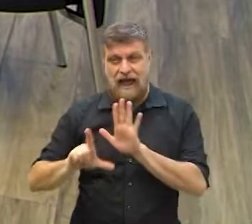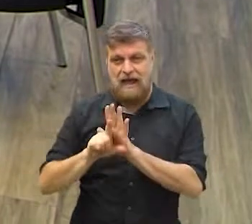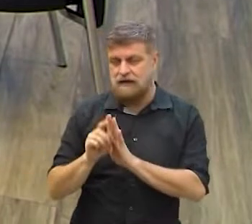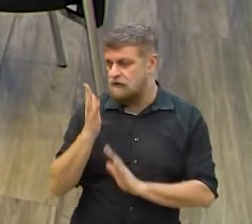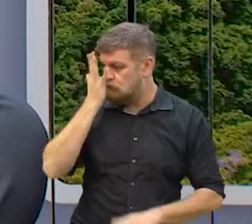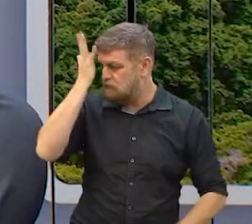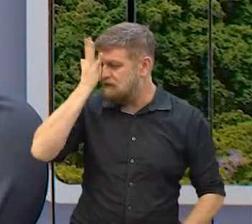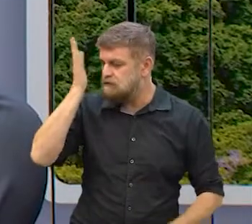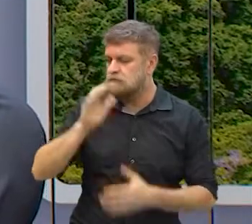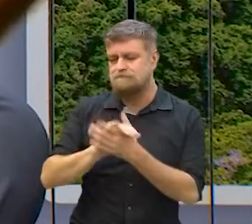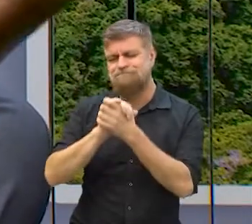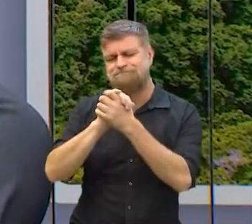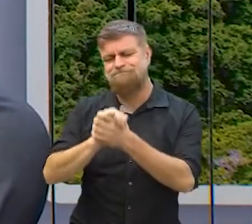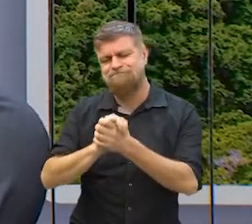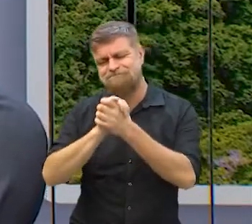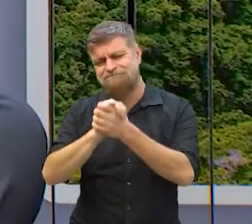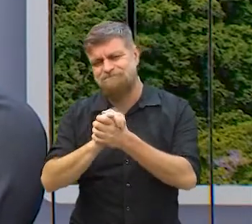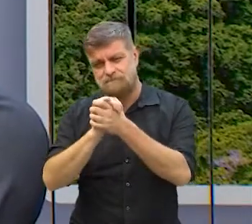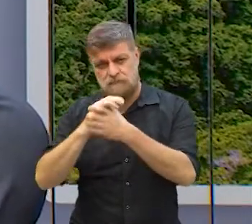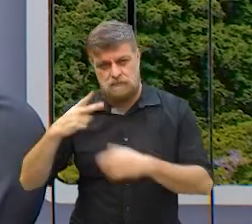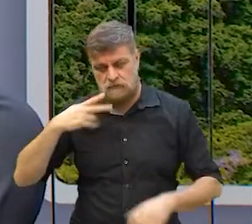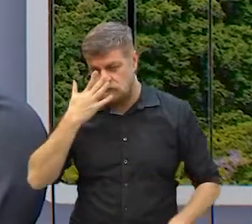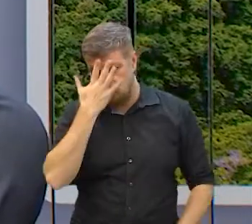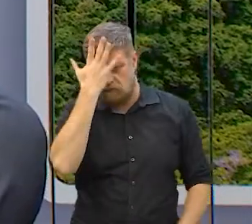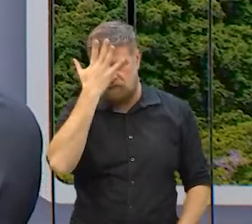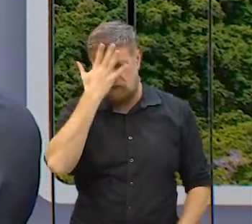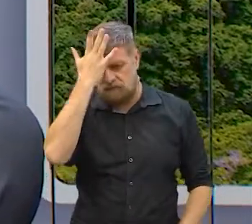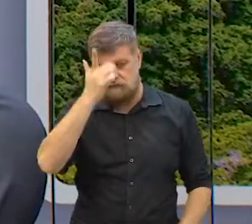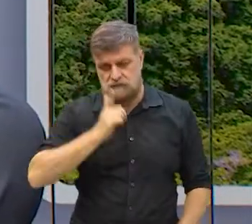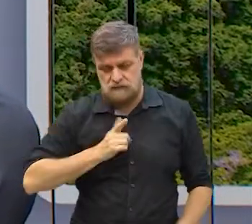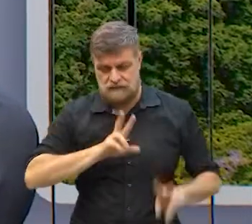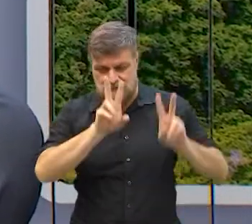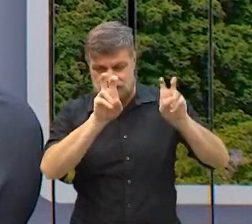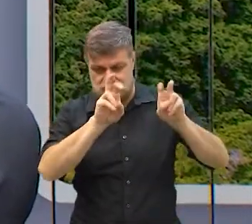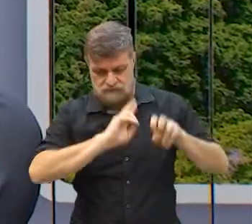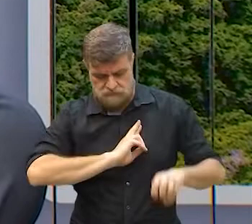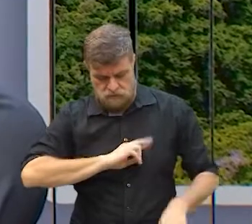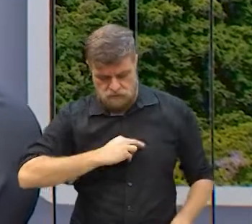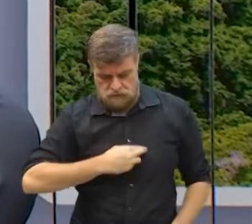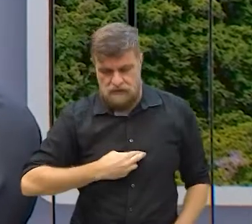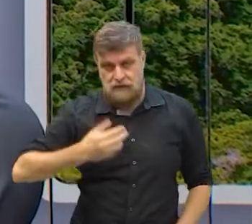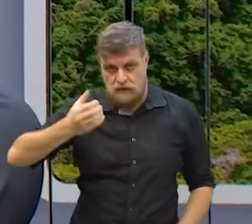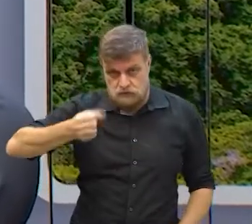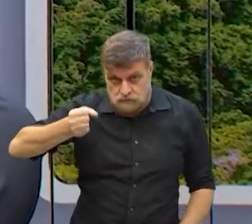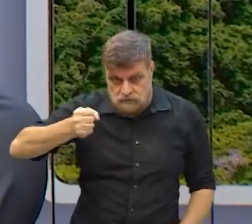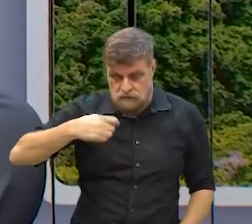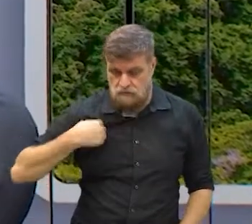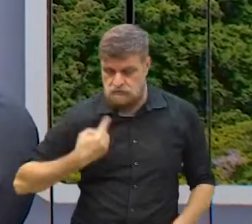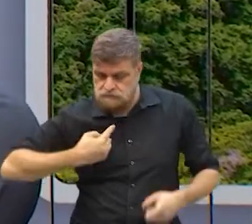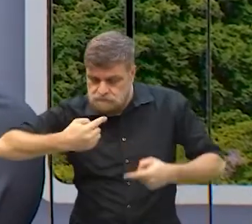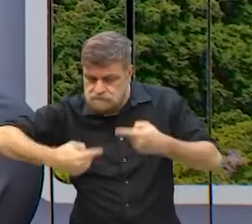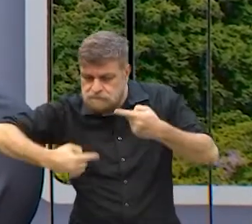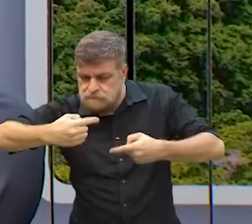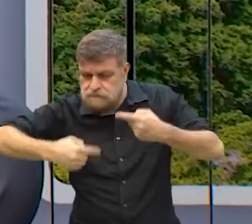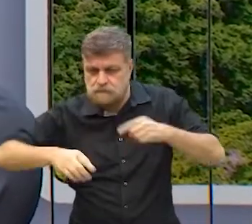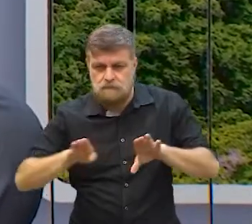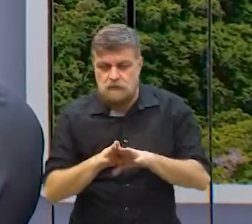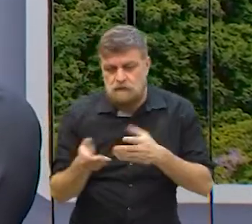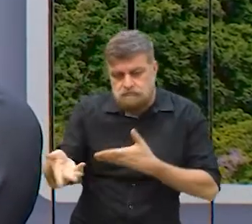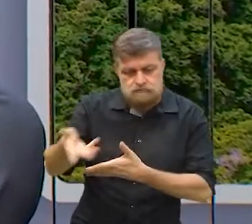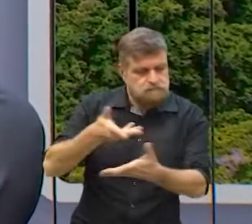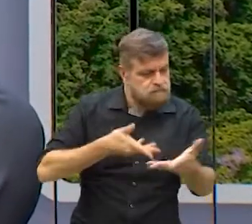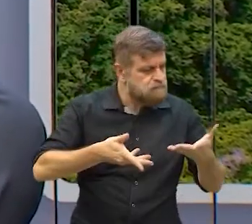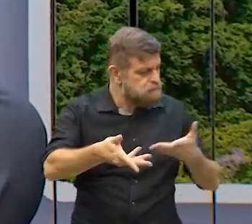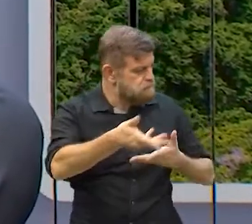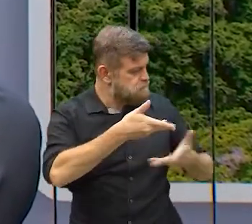sua, Marcelo, parabenizo mais uma vez. O vereador Marcelo foi feliz em pegar esse tema e trazer para essa discussão, para gerar,